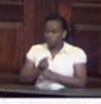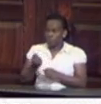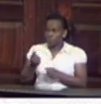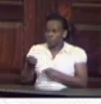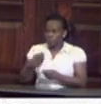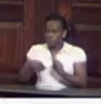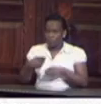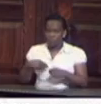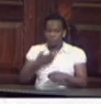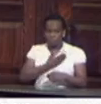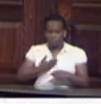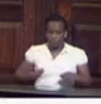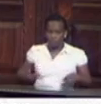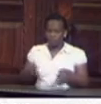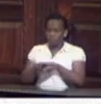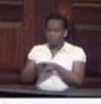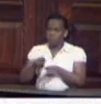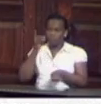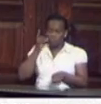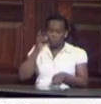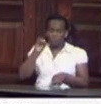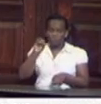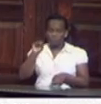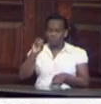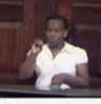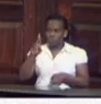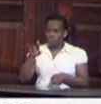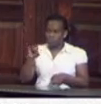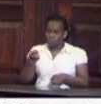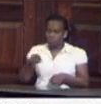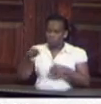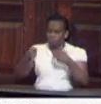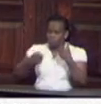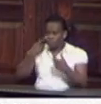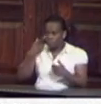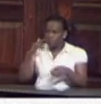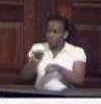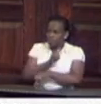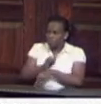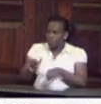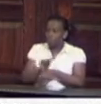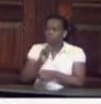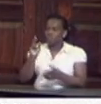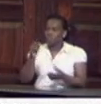Pedro Fernandes, também o deputado Osório, outros deputados, discutindo exatamente alternativas que não